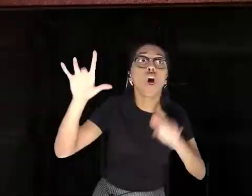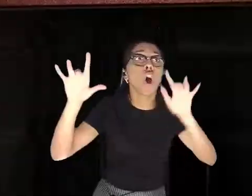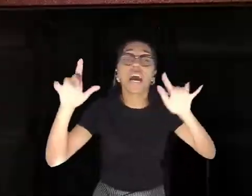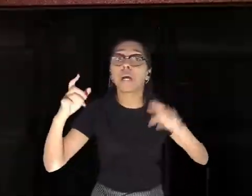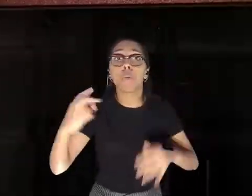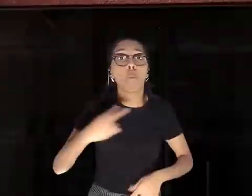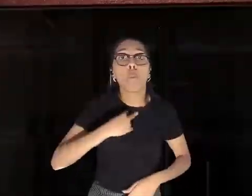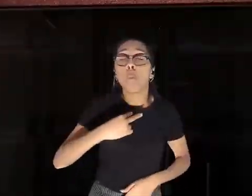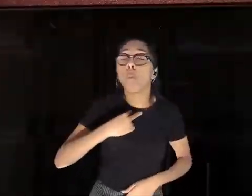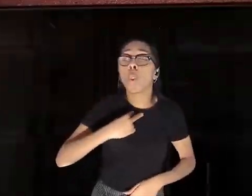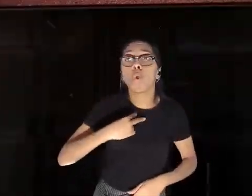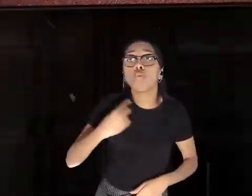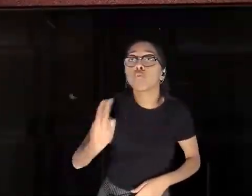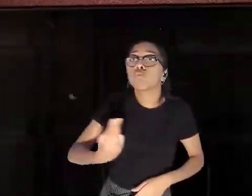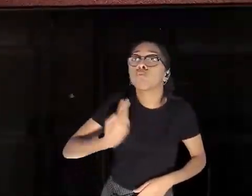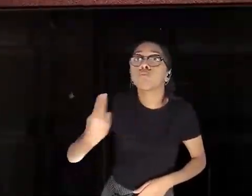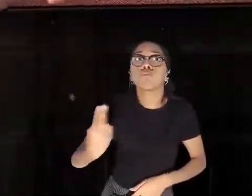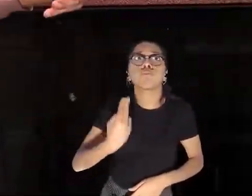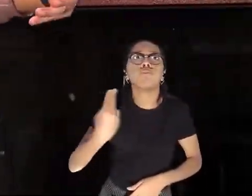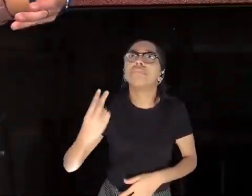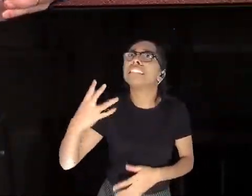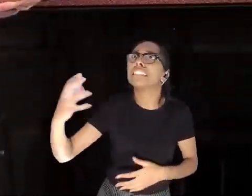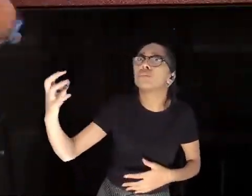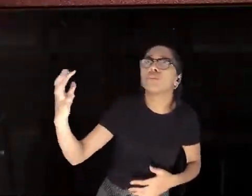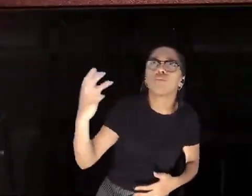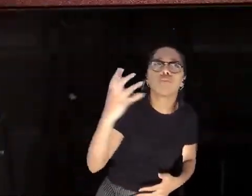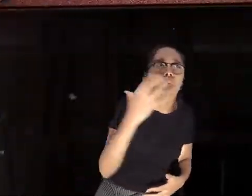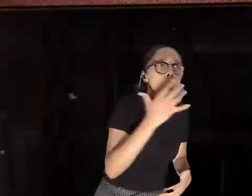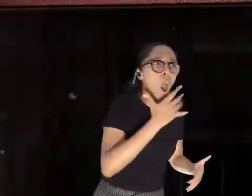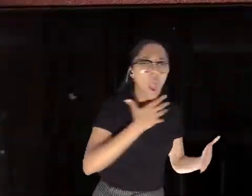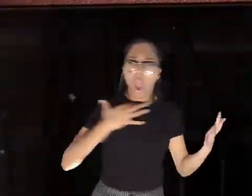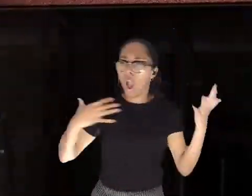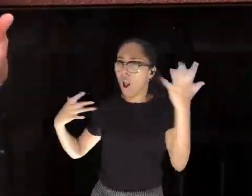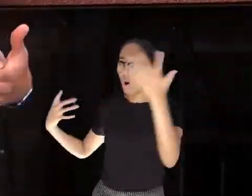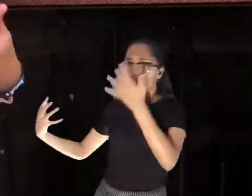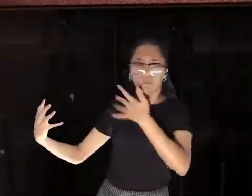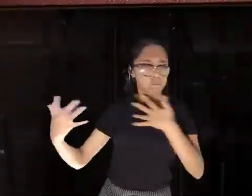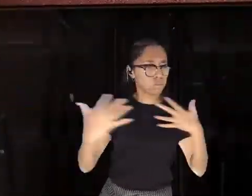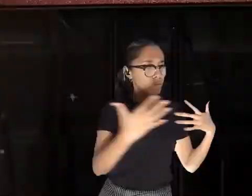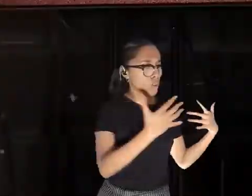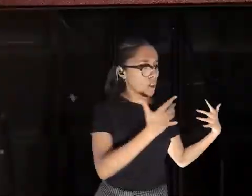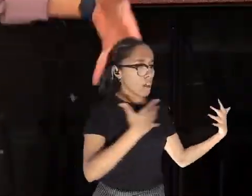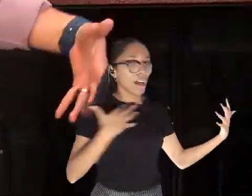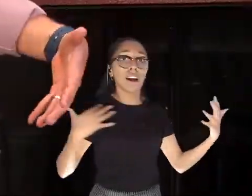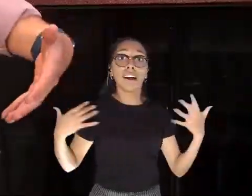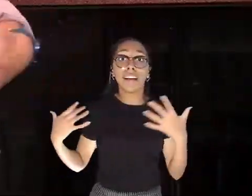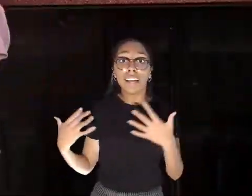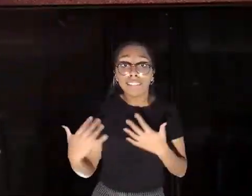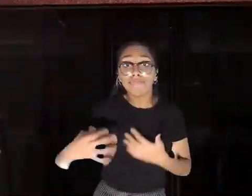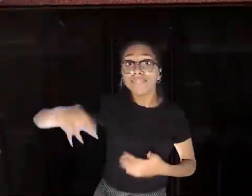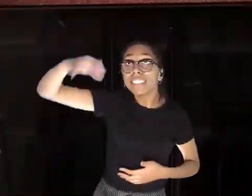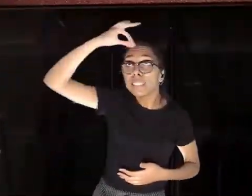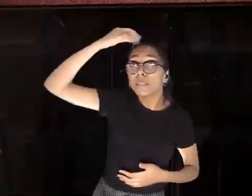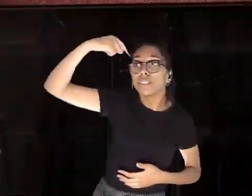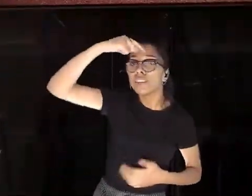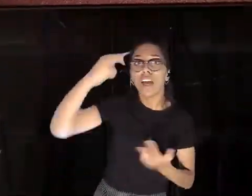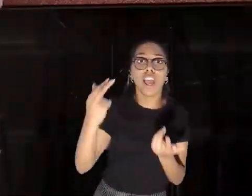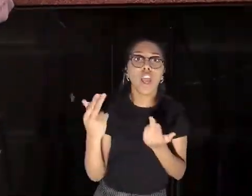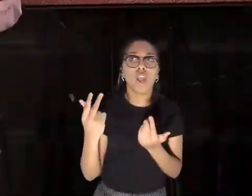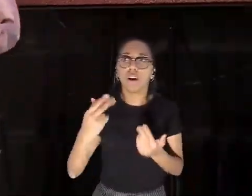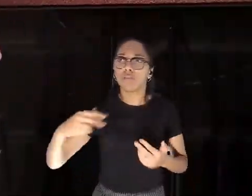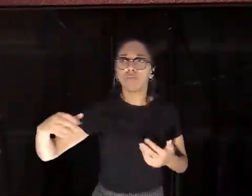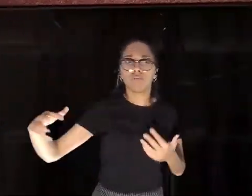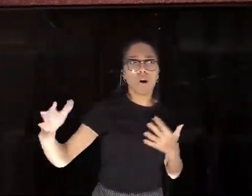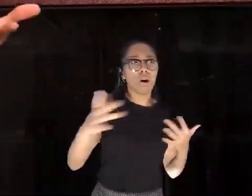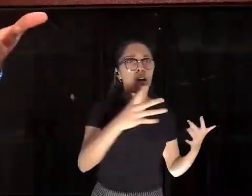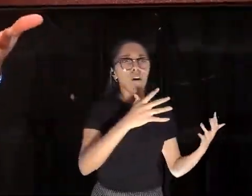vento. É uma força que vem que você não domina, você não controla. Ele é livre. Esse vento, ele é soberano,